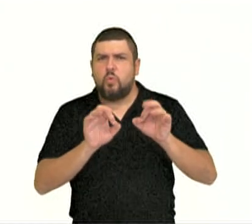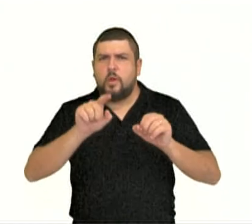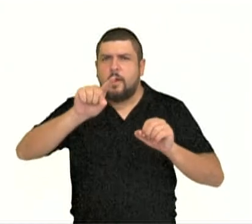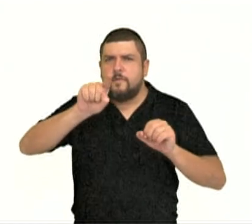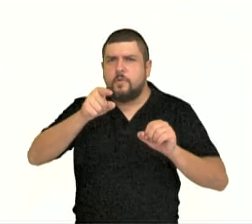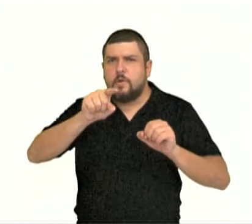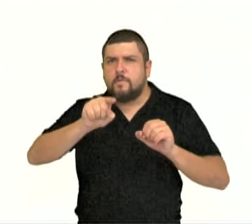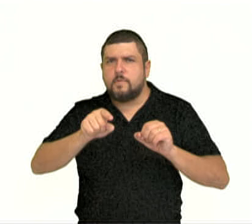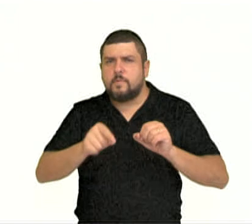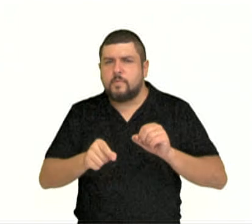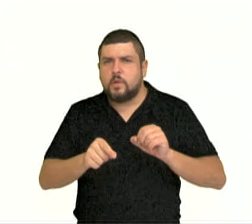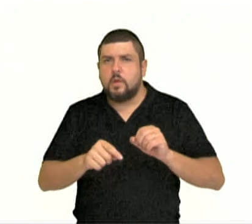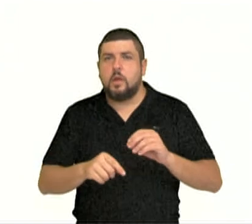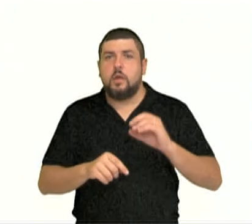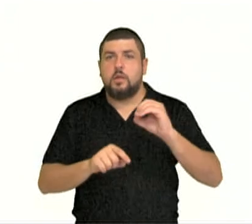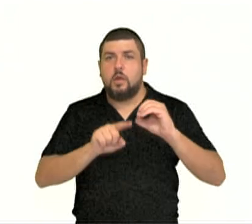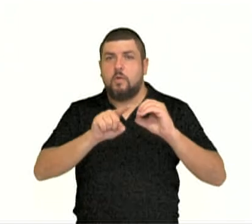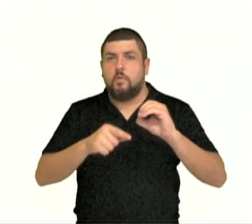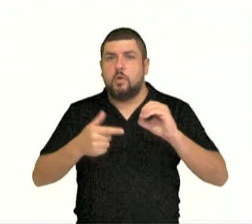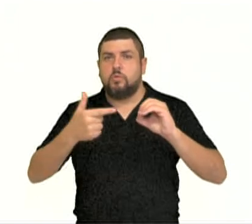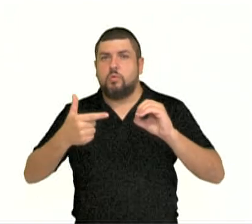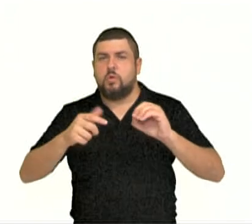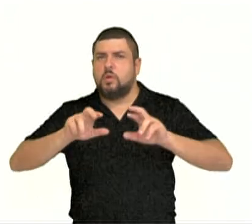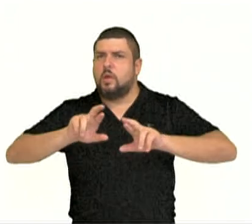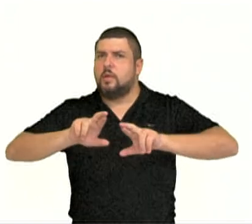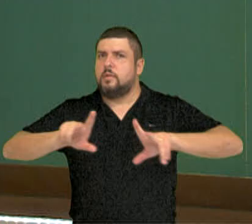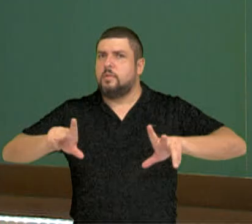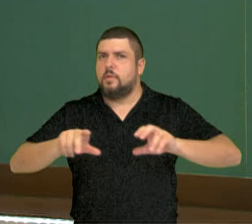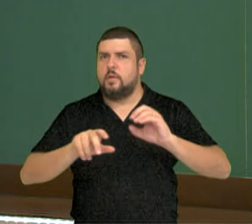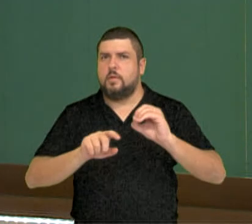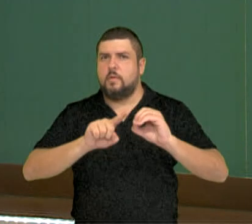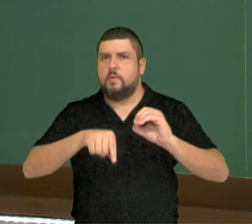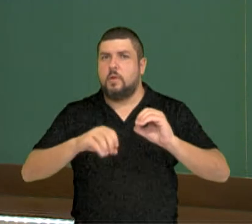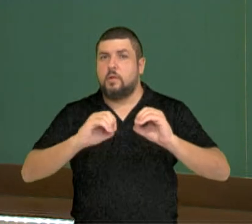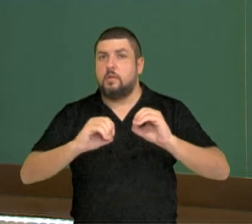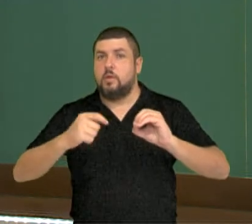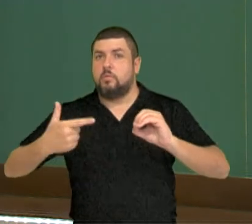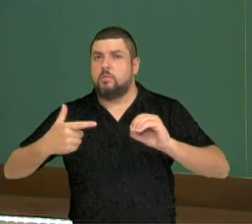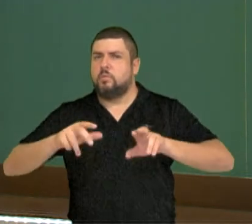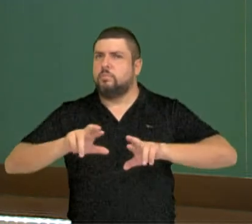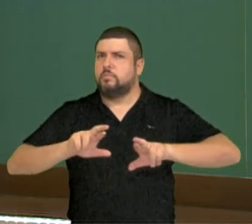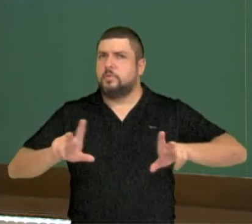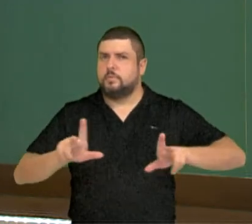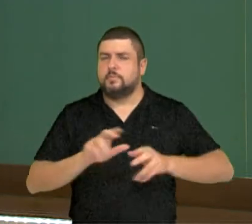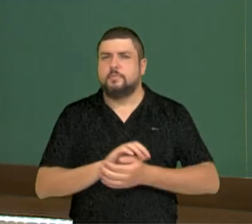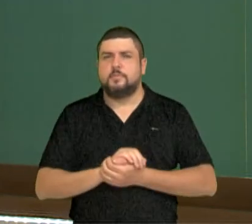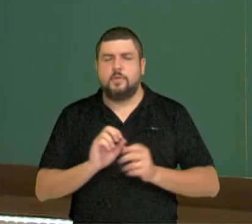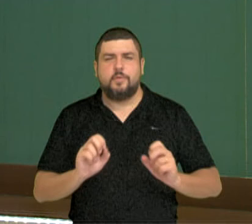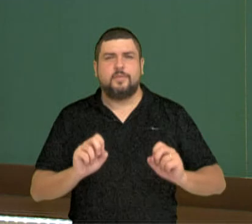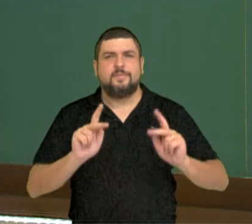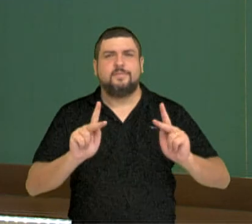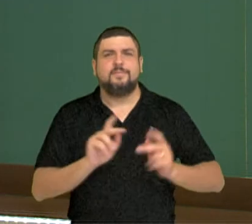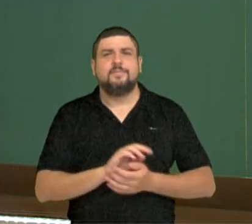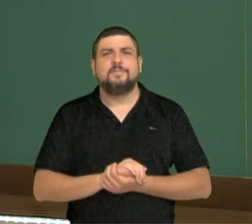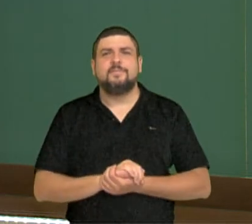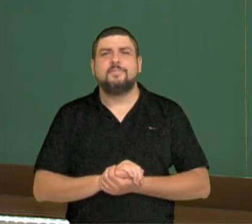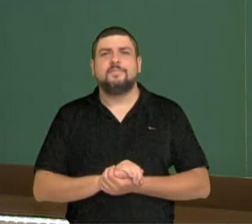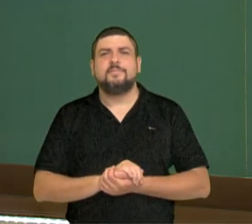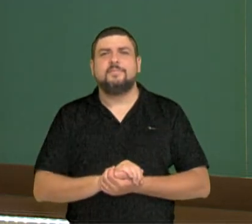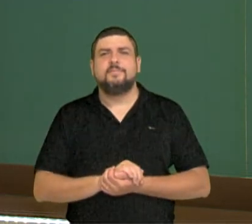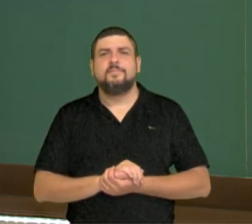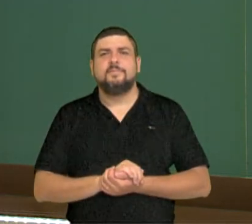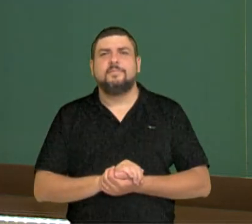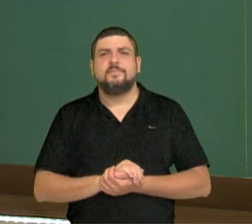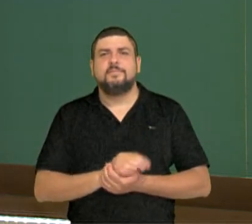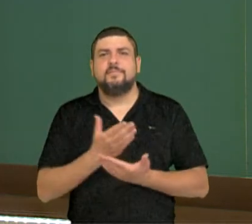certo? 0,2 é diferente de 0,02, tranquilo? Beleza, meus queridos?